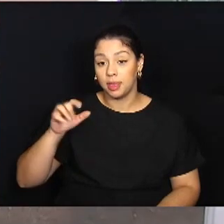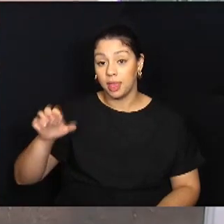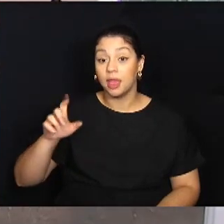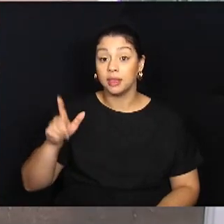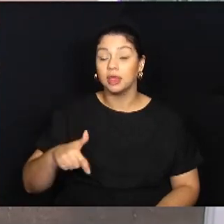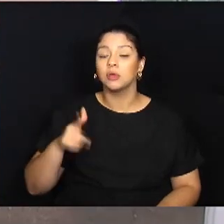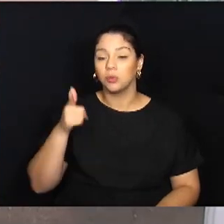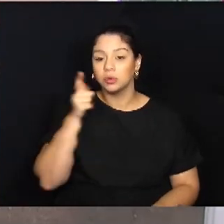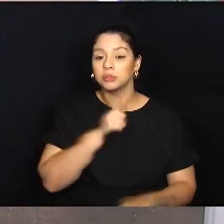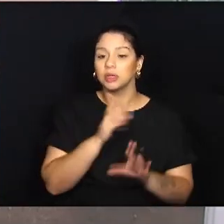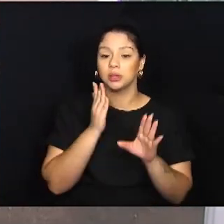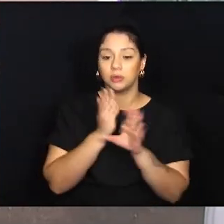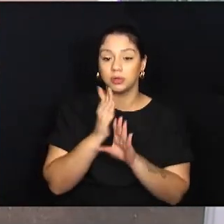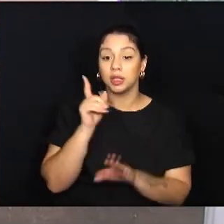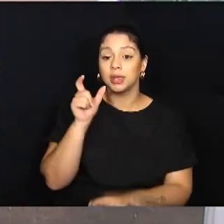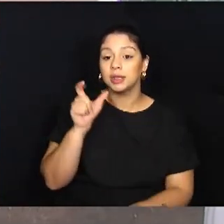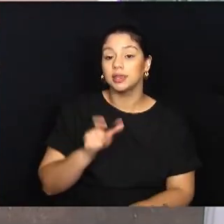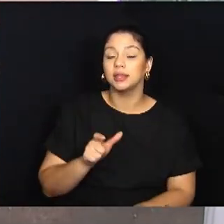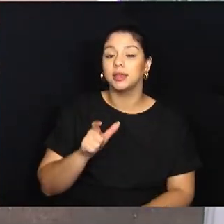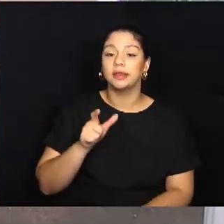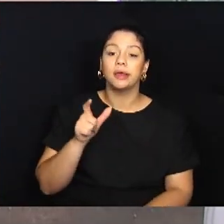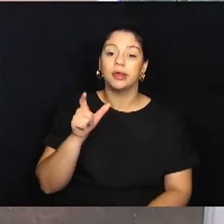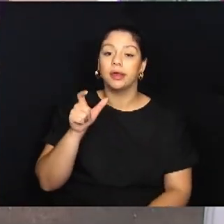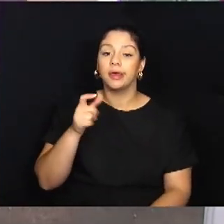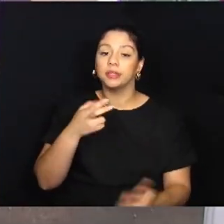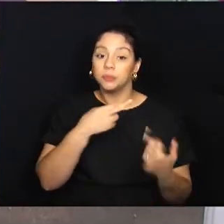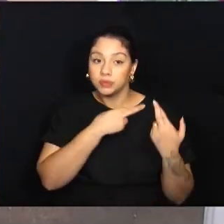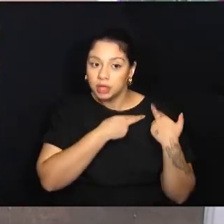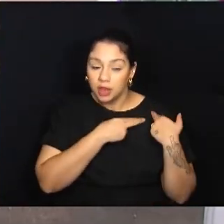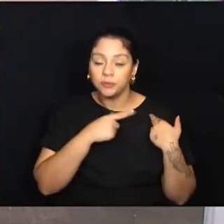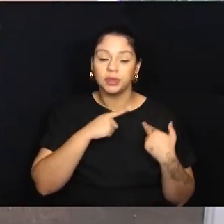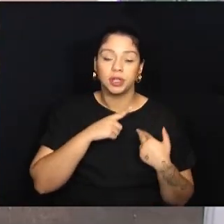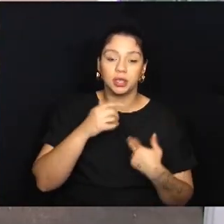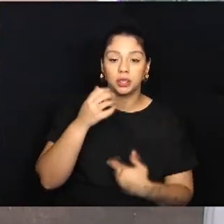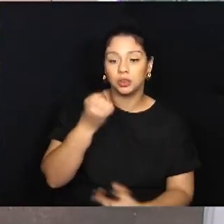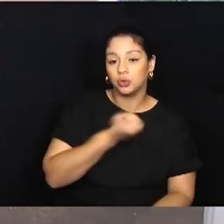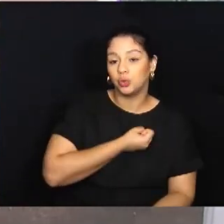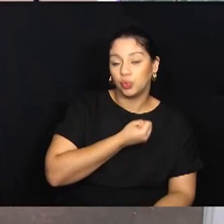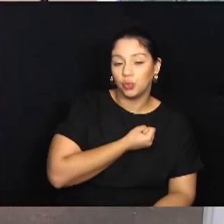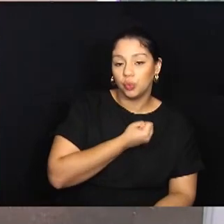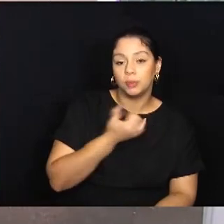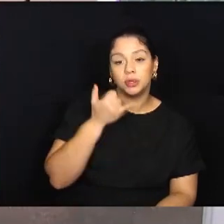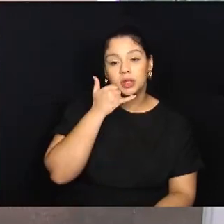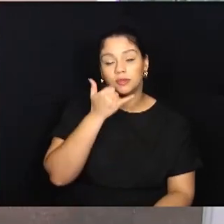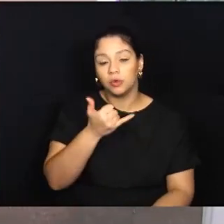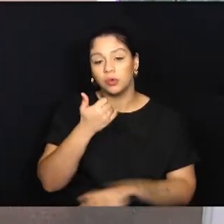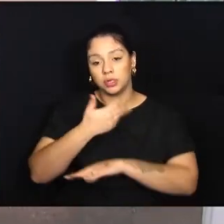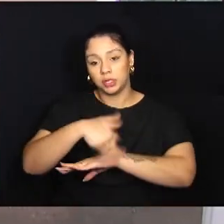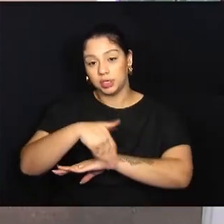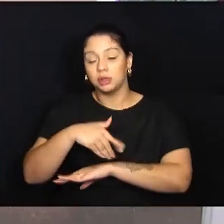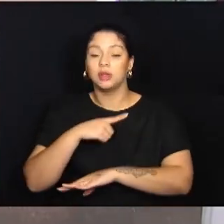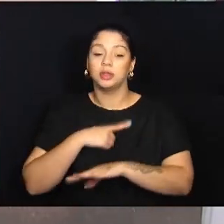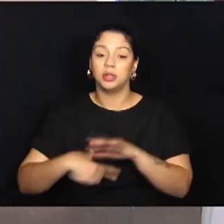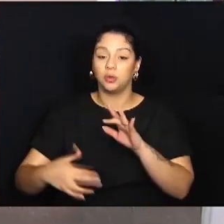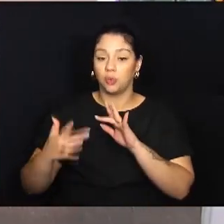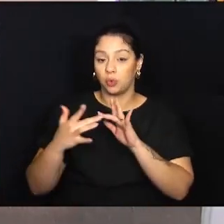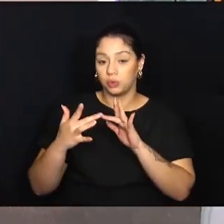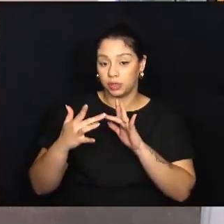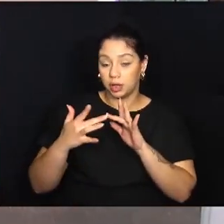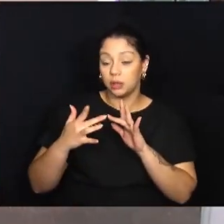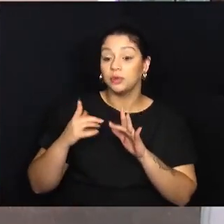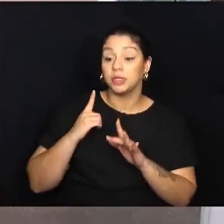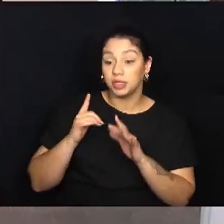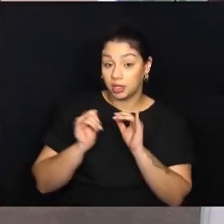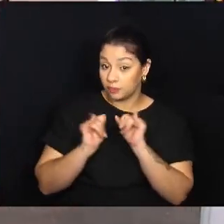localizar quem é o tutor. Vai ter o nome, o RG, endereço, telefone. Daí o DPBE faz essa ponte, entra em contato com o proprietário avisando que o seu